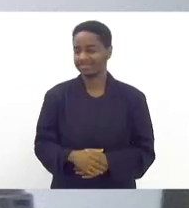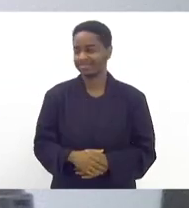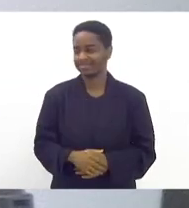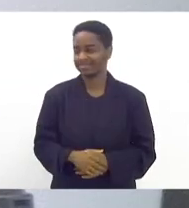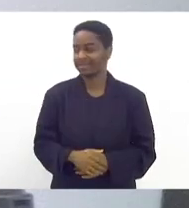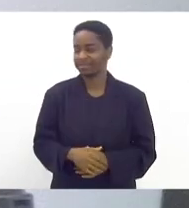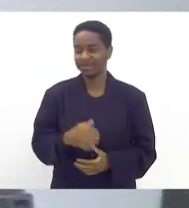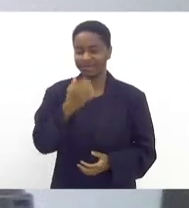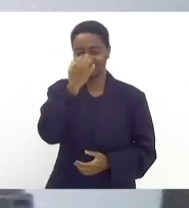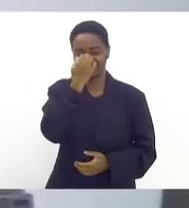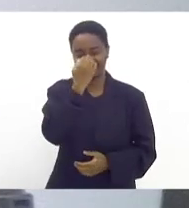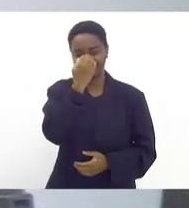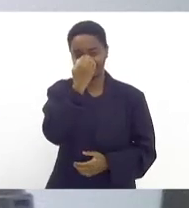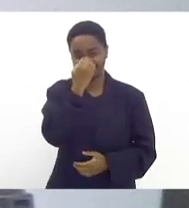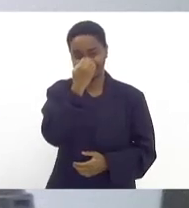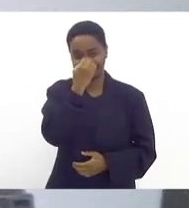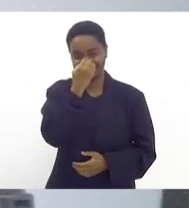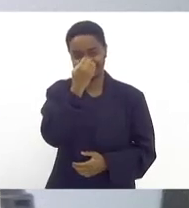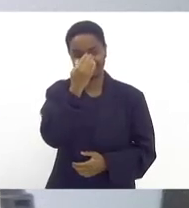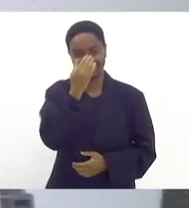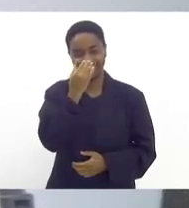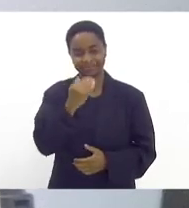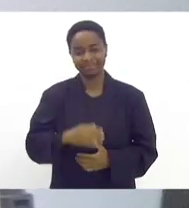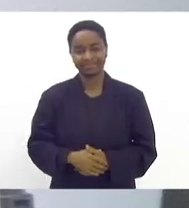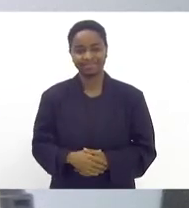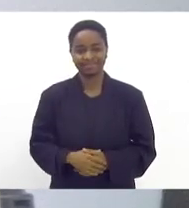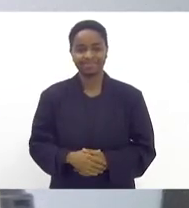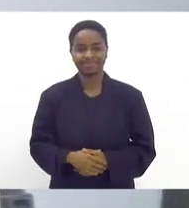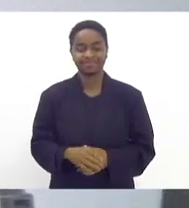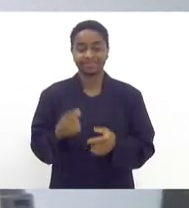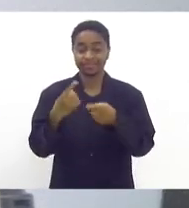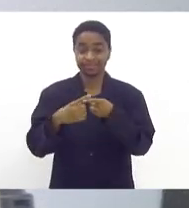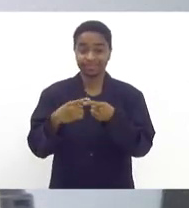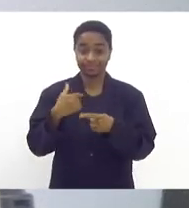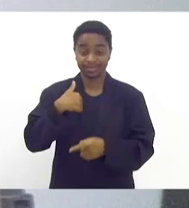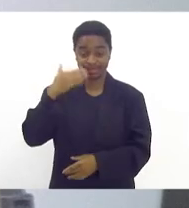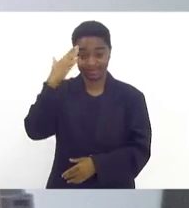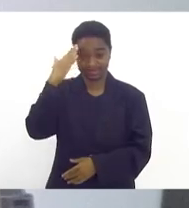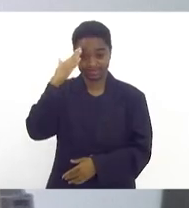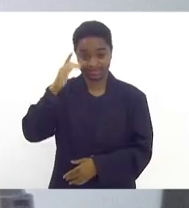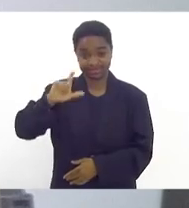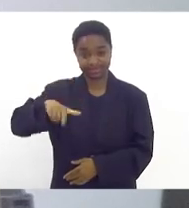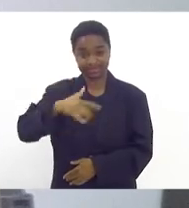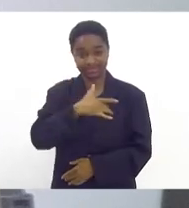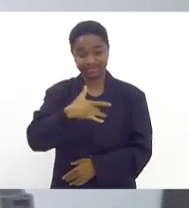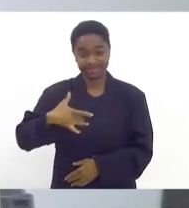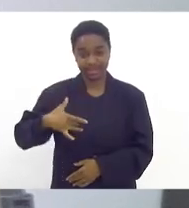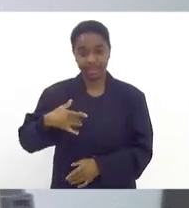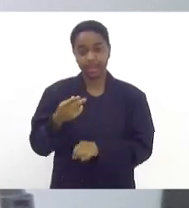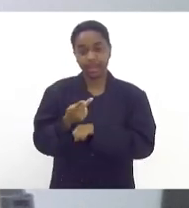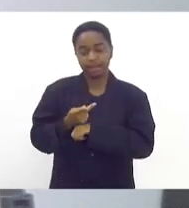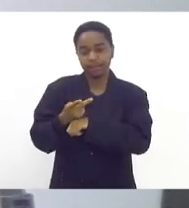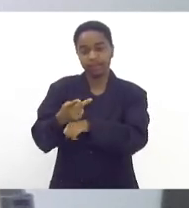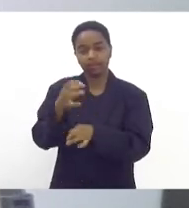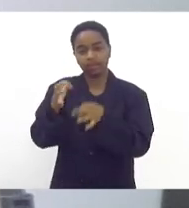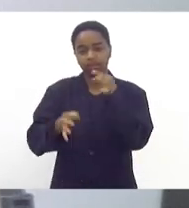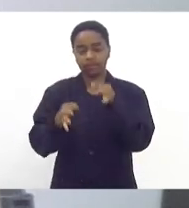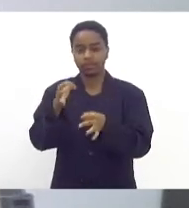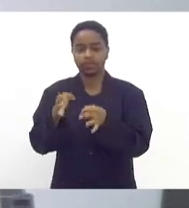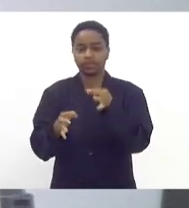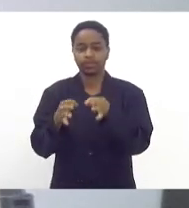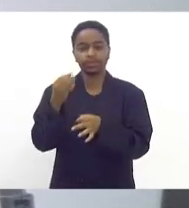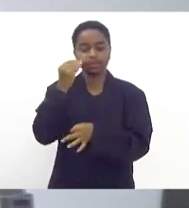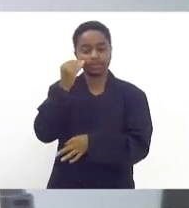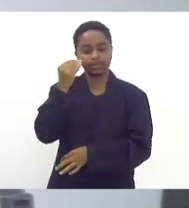então eu eu eu sei que que que esses planos de saúde procuram a justiça tentando